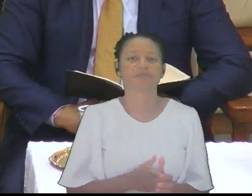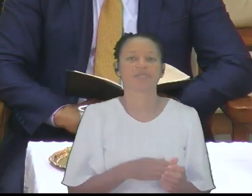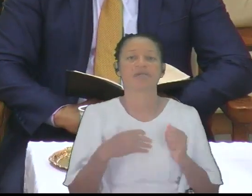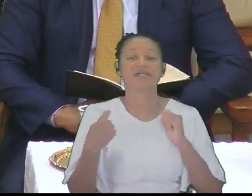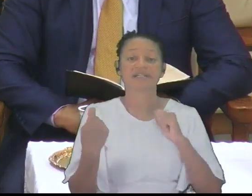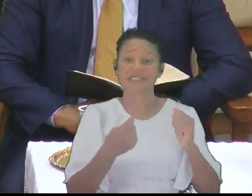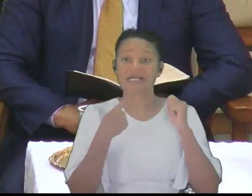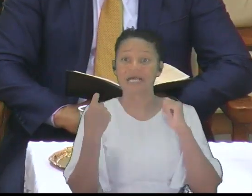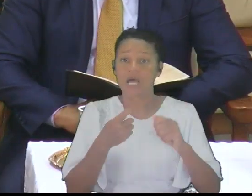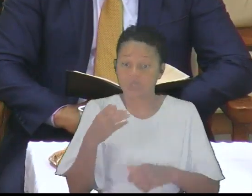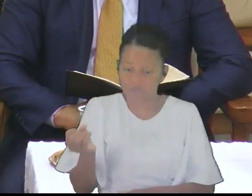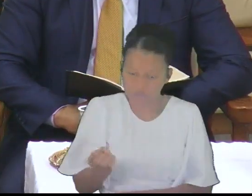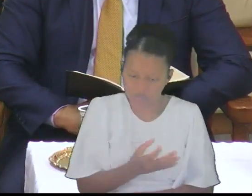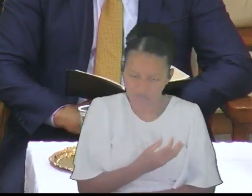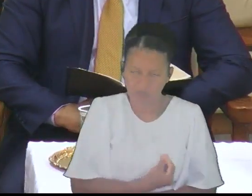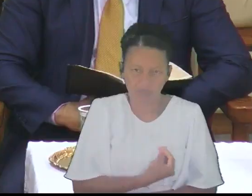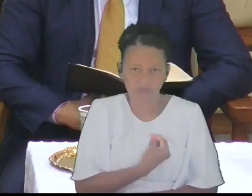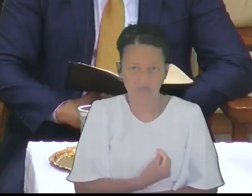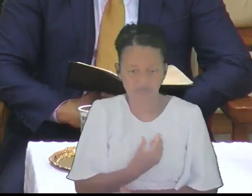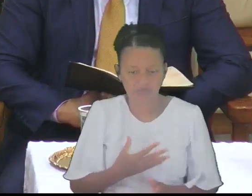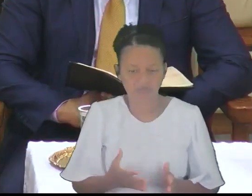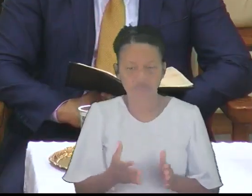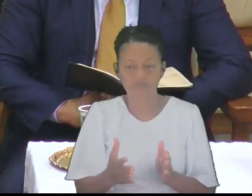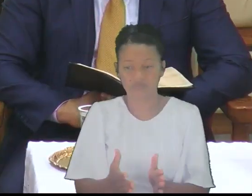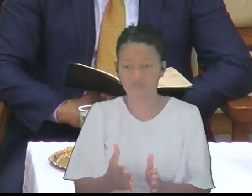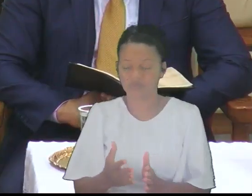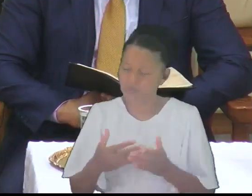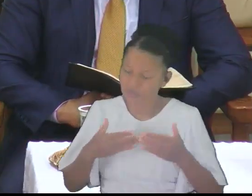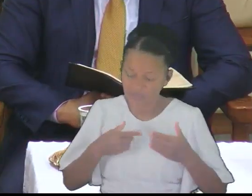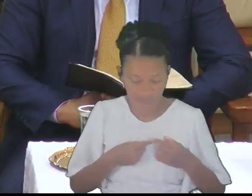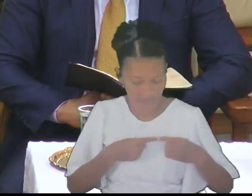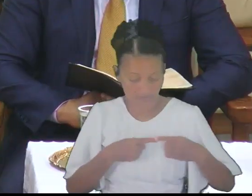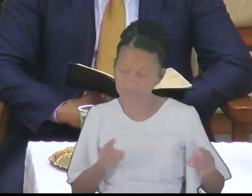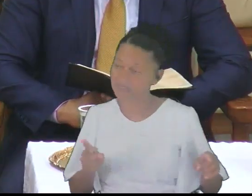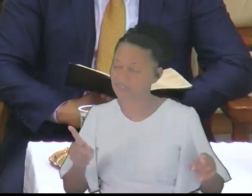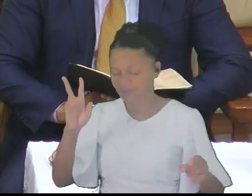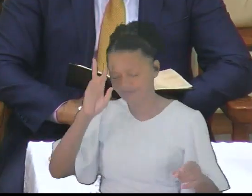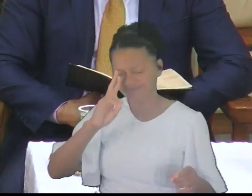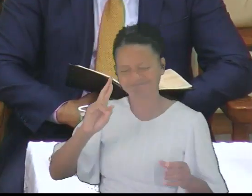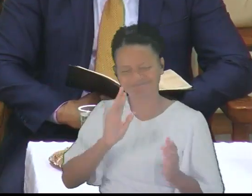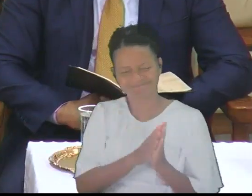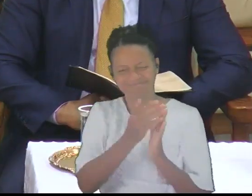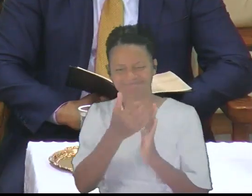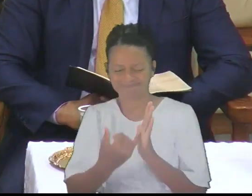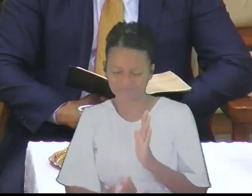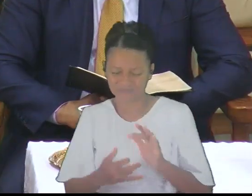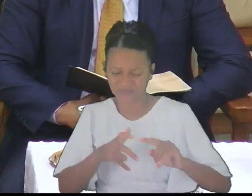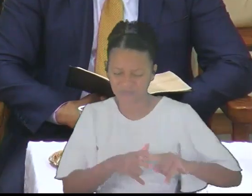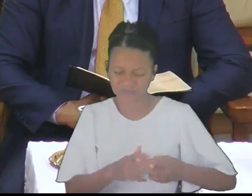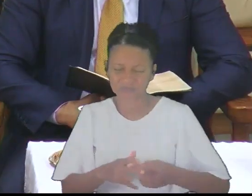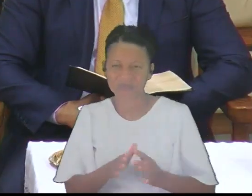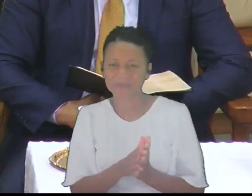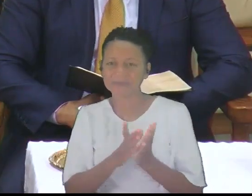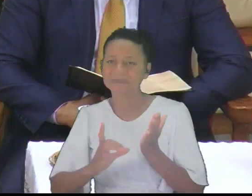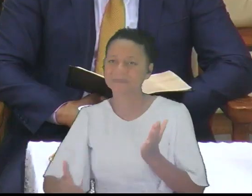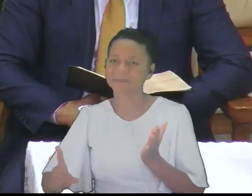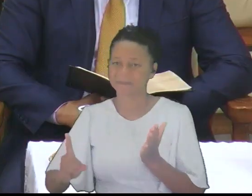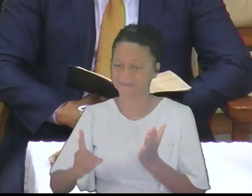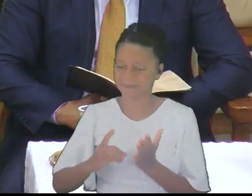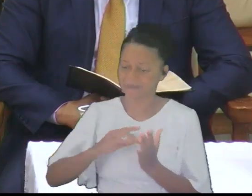Aleluia. Um novo e vivo caminho que ele nos inaugurou, ou como diz a Bíblia corrigida, que ele